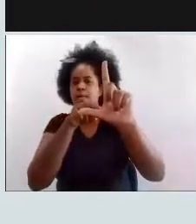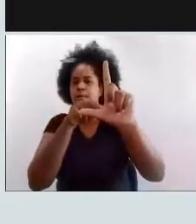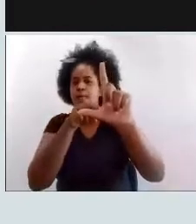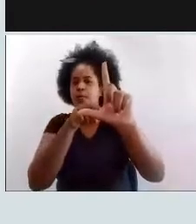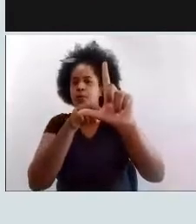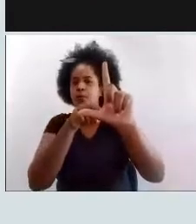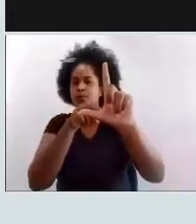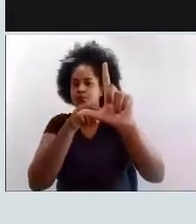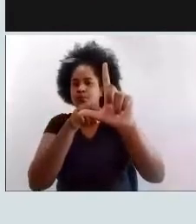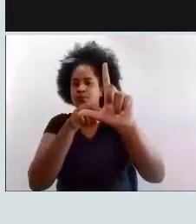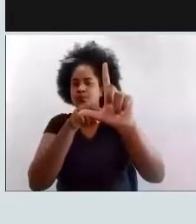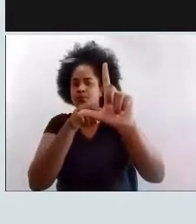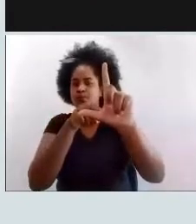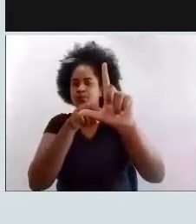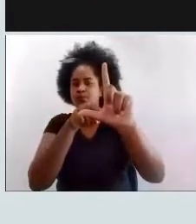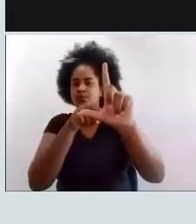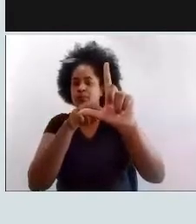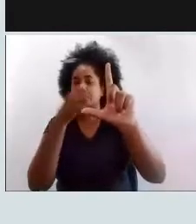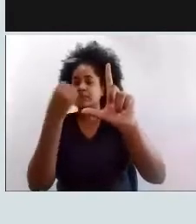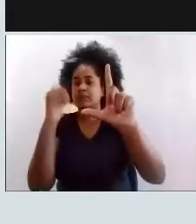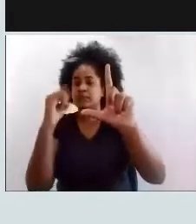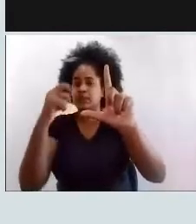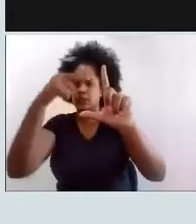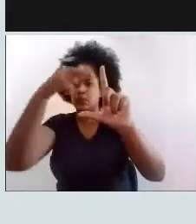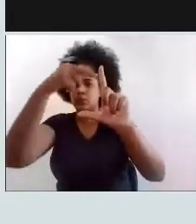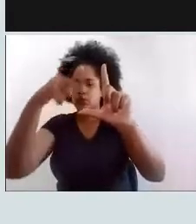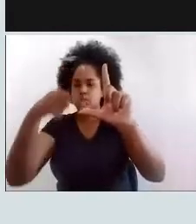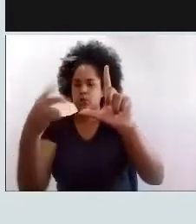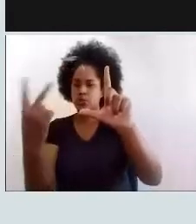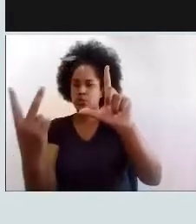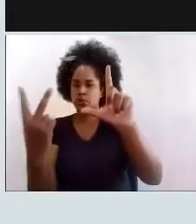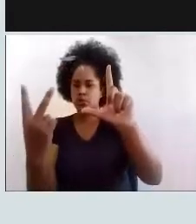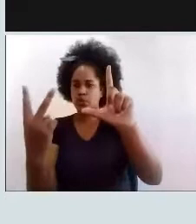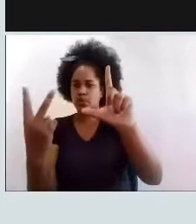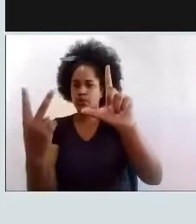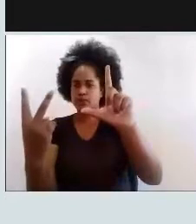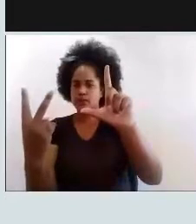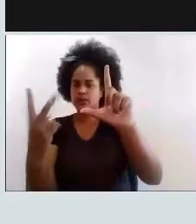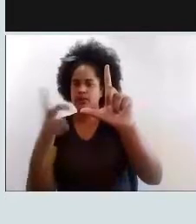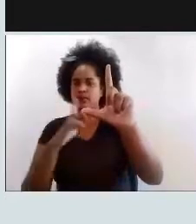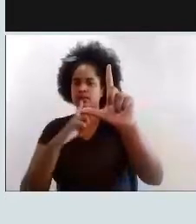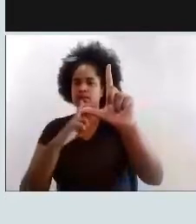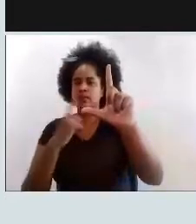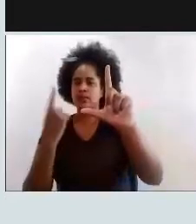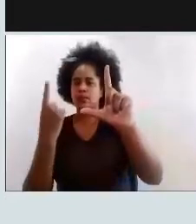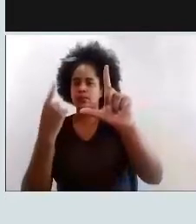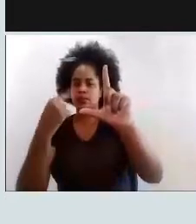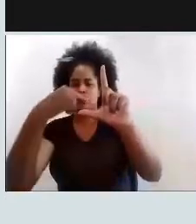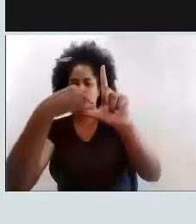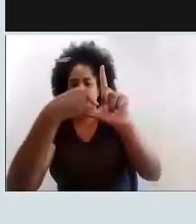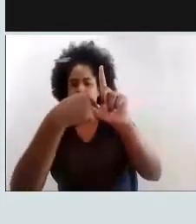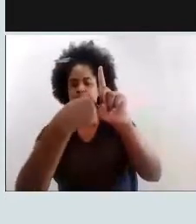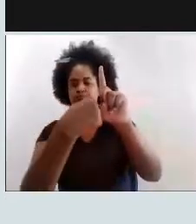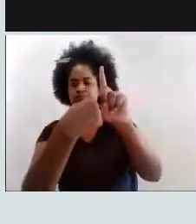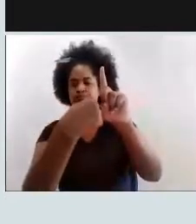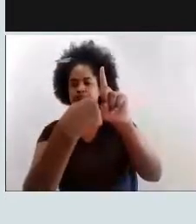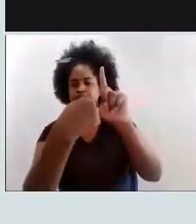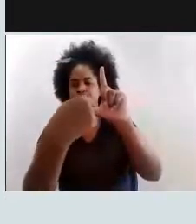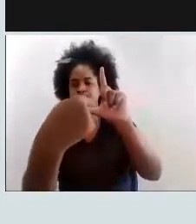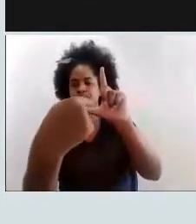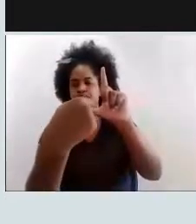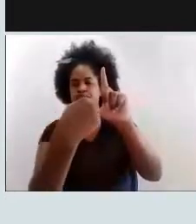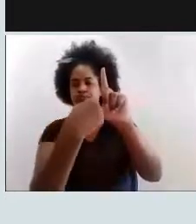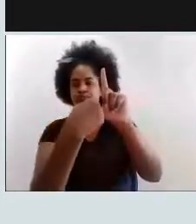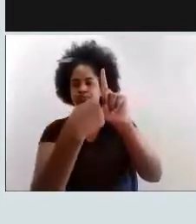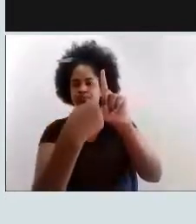em comum, ou seja, uma reta em comum. É a mesma coisa que dizer, eu tenho um